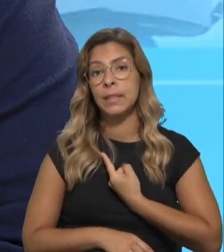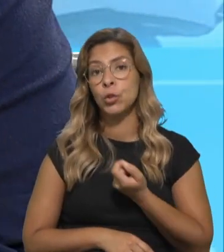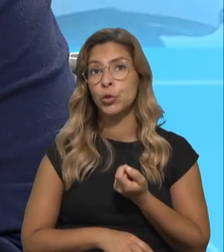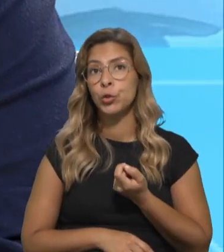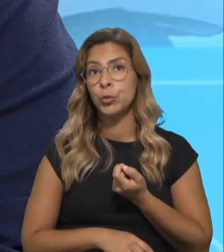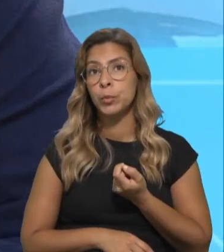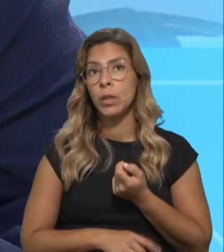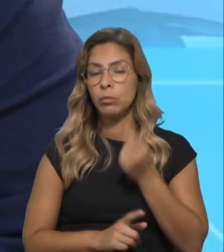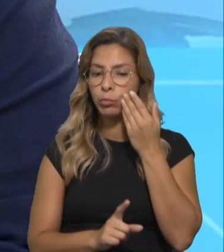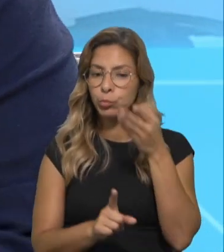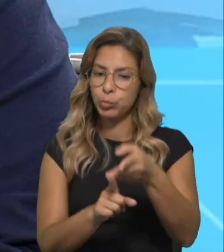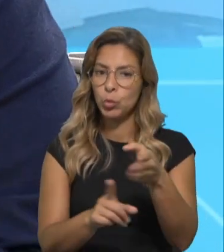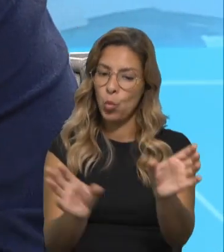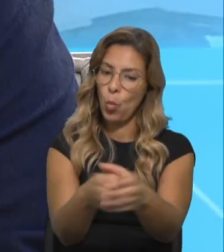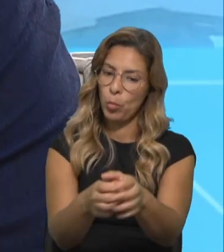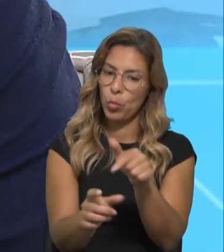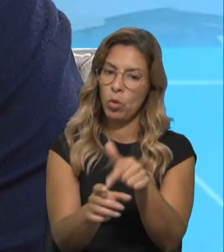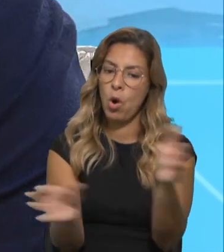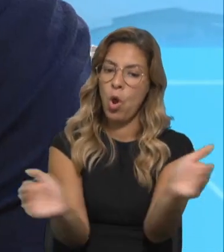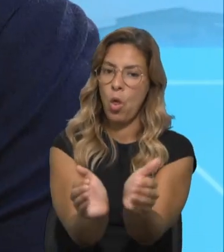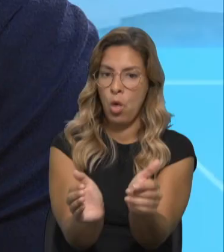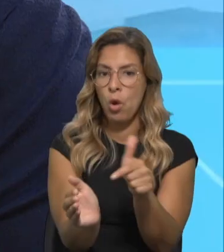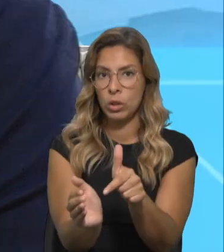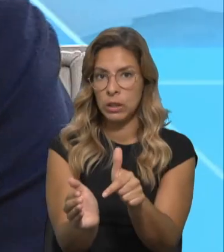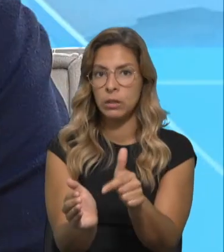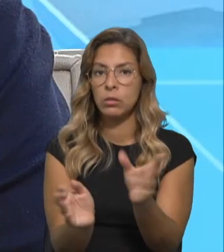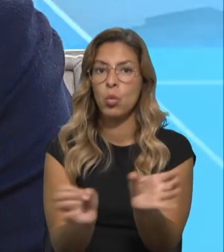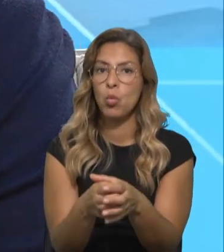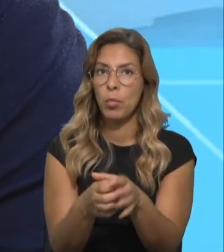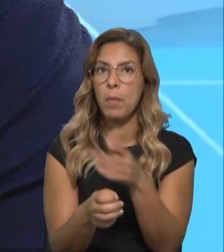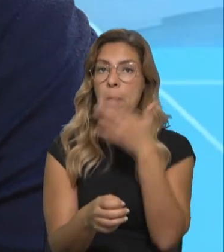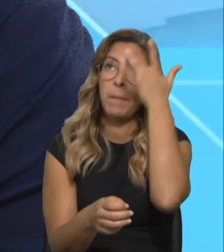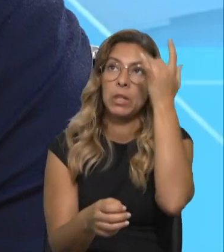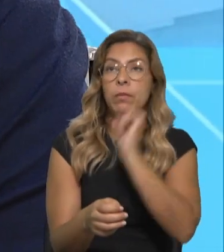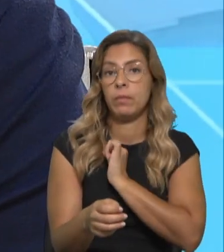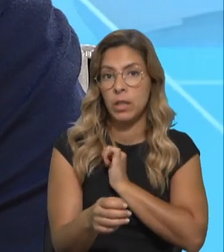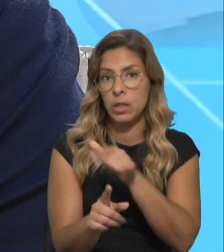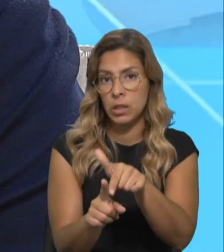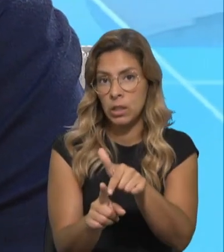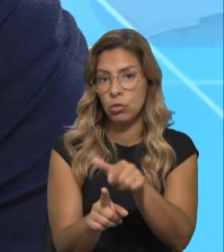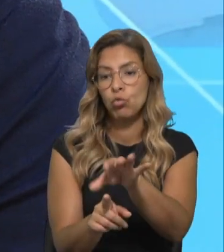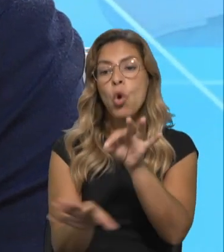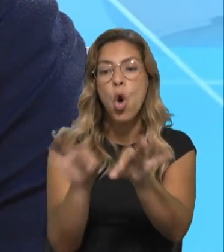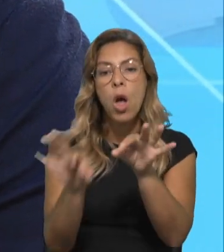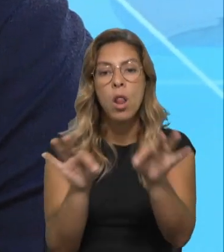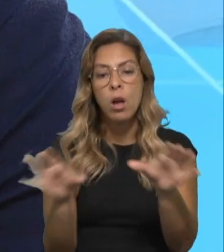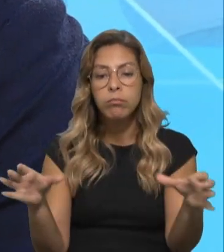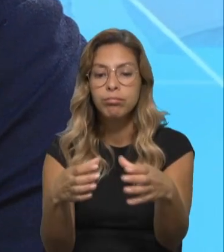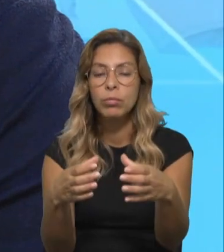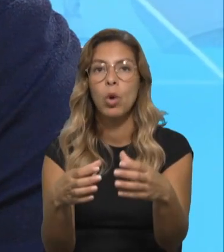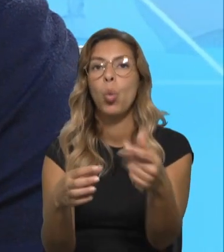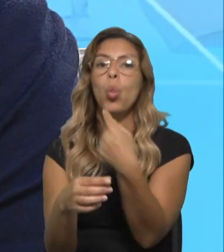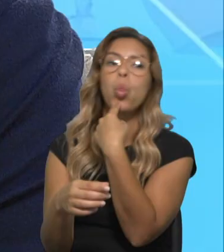um focus group reduzido e escolhi aquele que era mais fácil eu chegar, ou seja, não podia ser todos